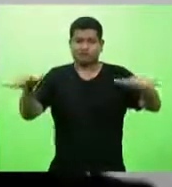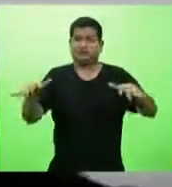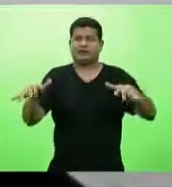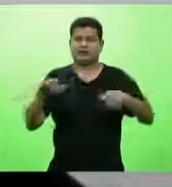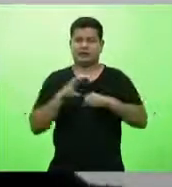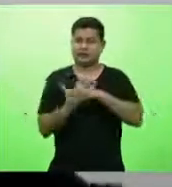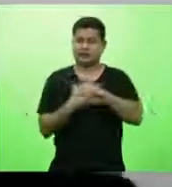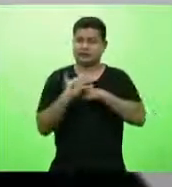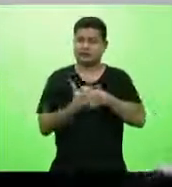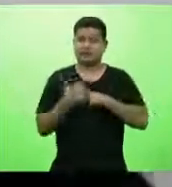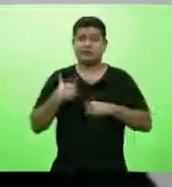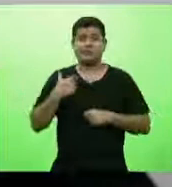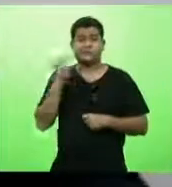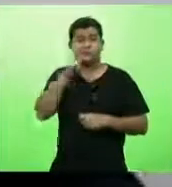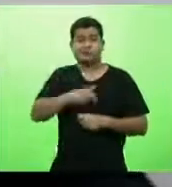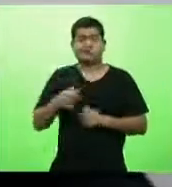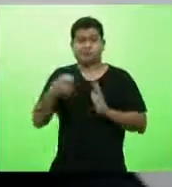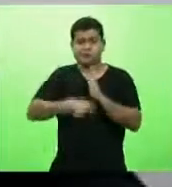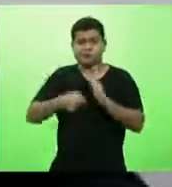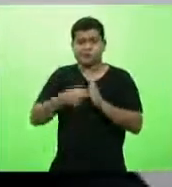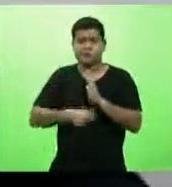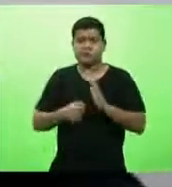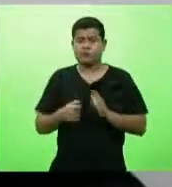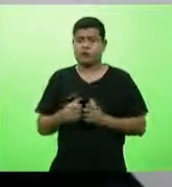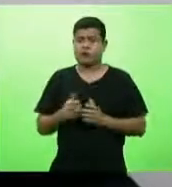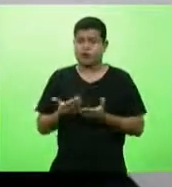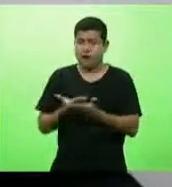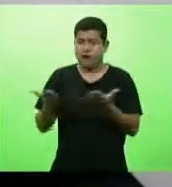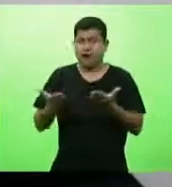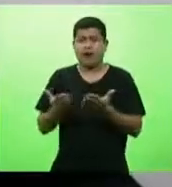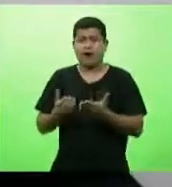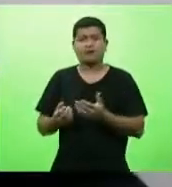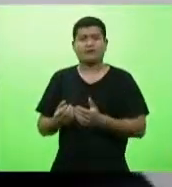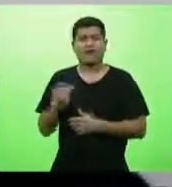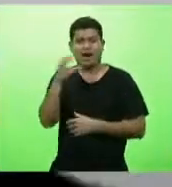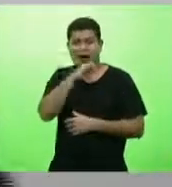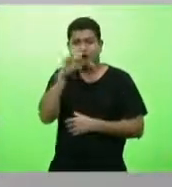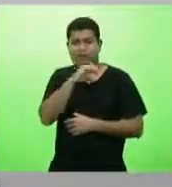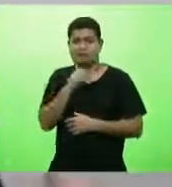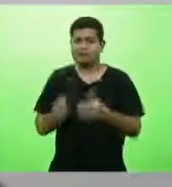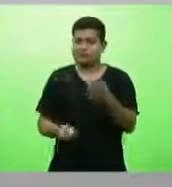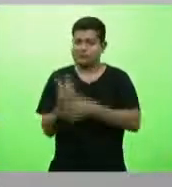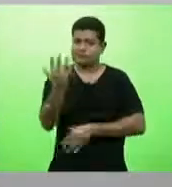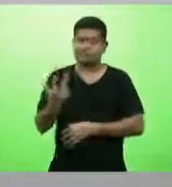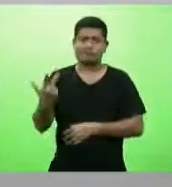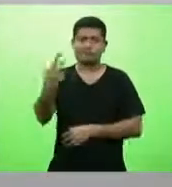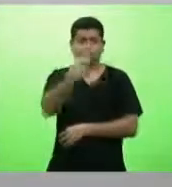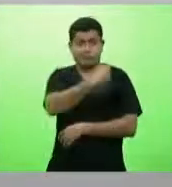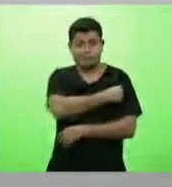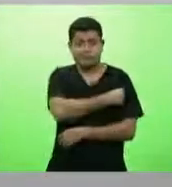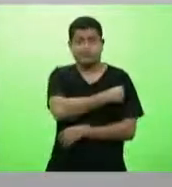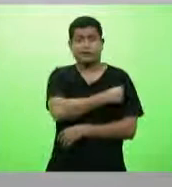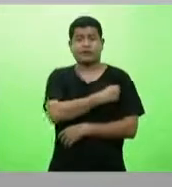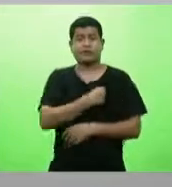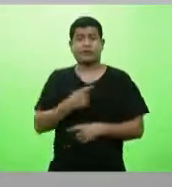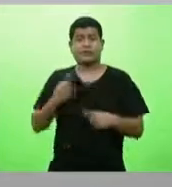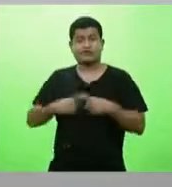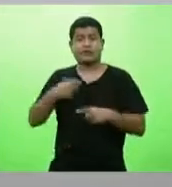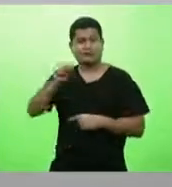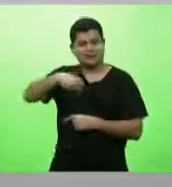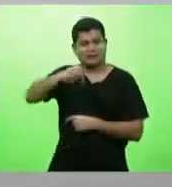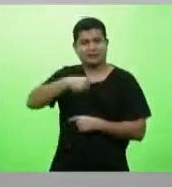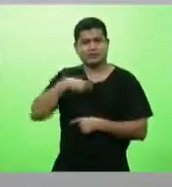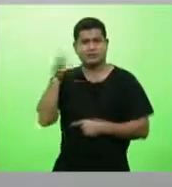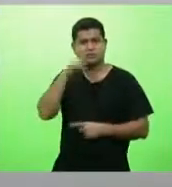com força para termos o quanto antes possível as vacinas disponibilizadas, porque aí sim nós teremos uma